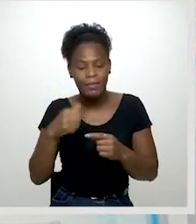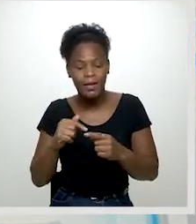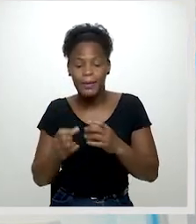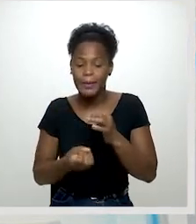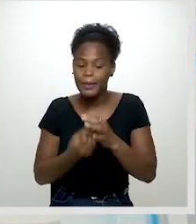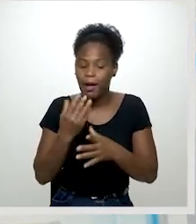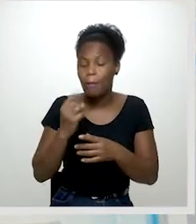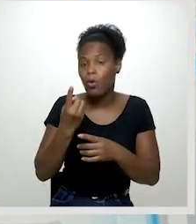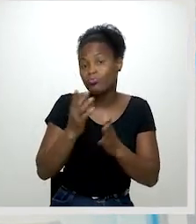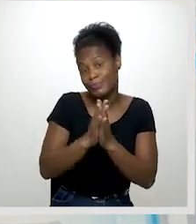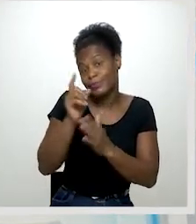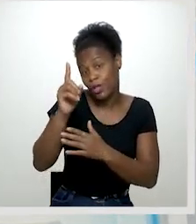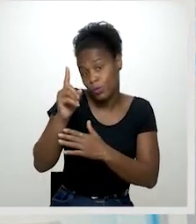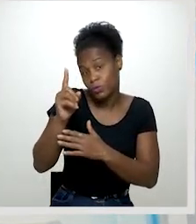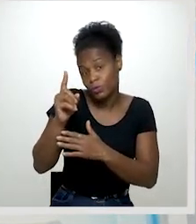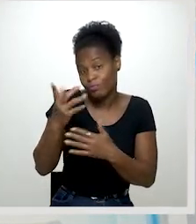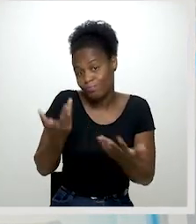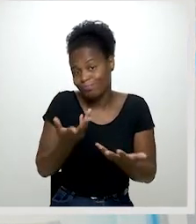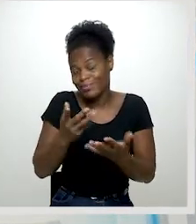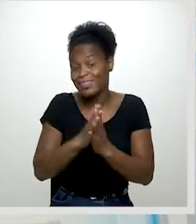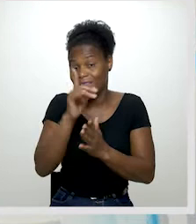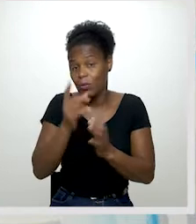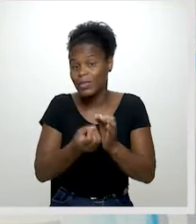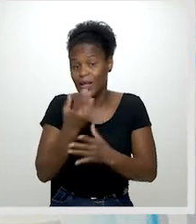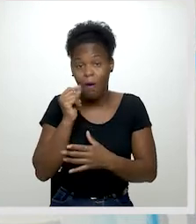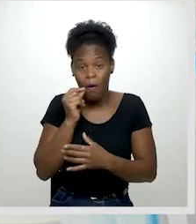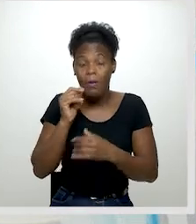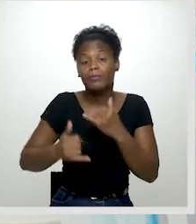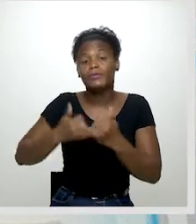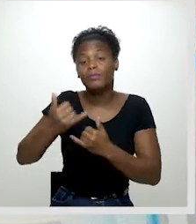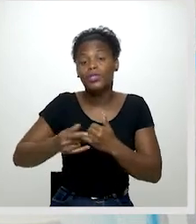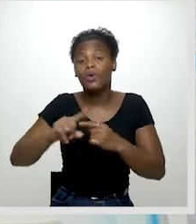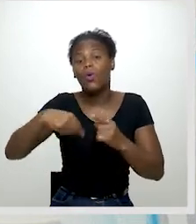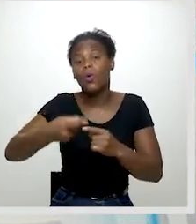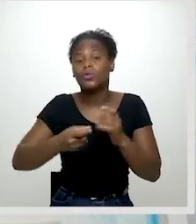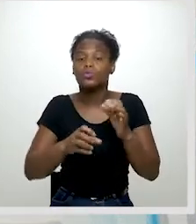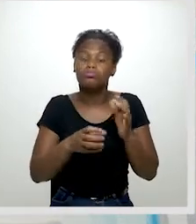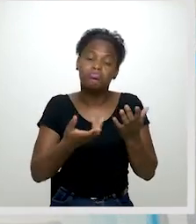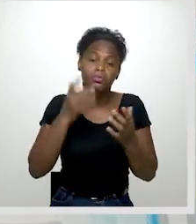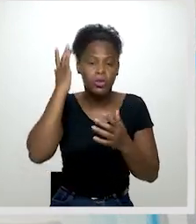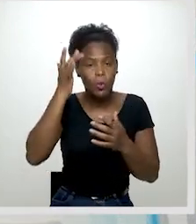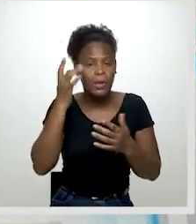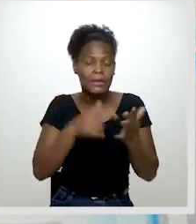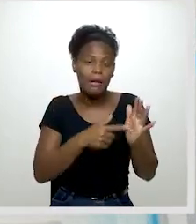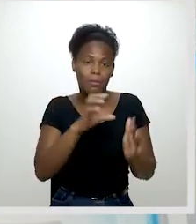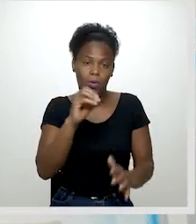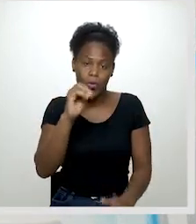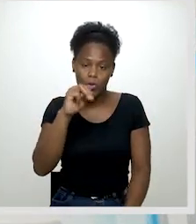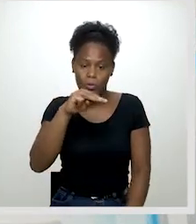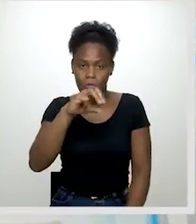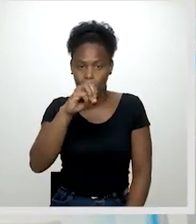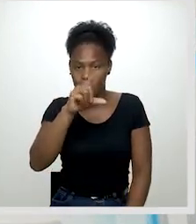criado por um Criador, que é o Supremo Deus, e temos as outras teorias, como a cosmozóica, como